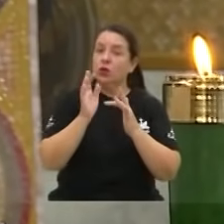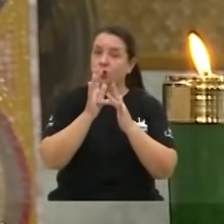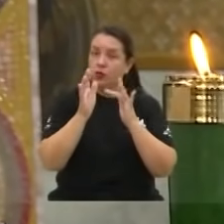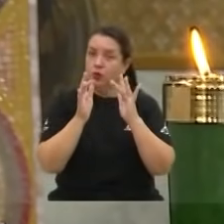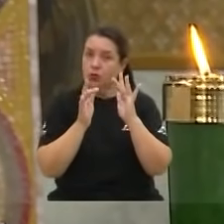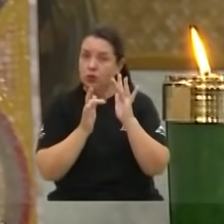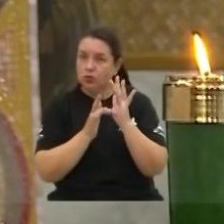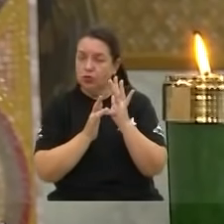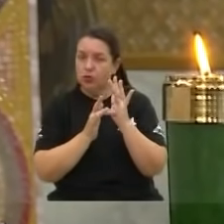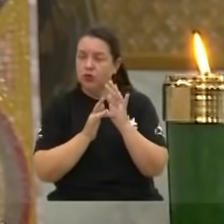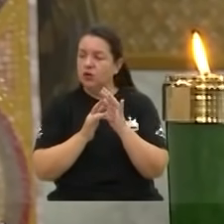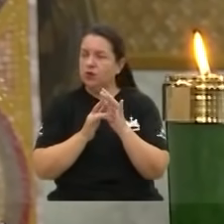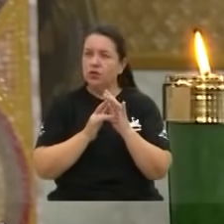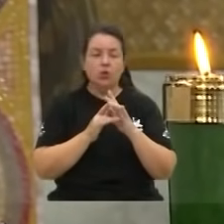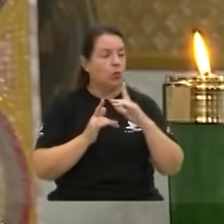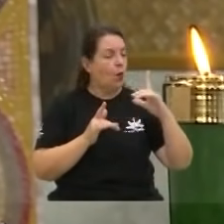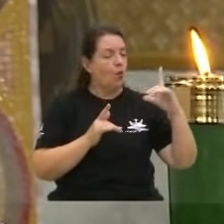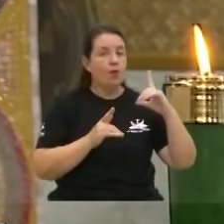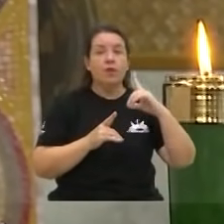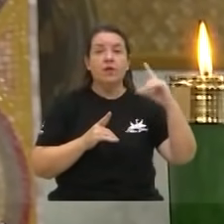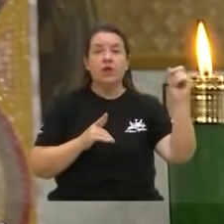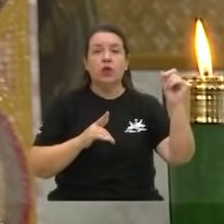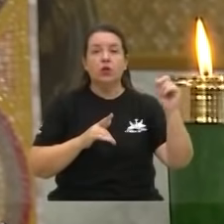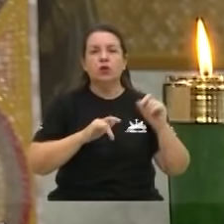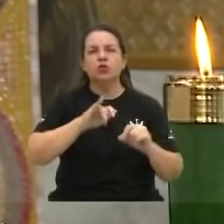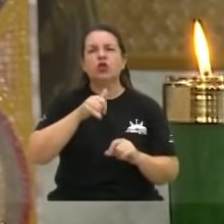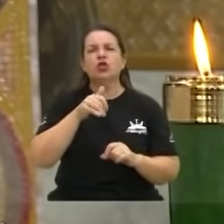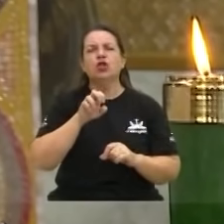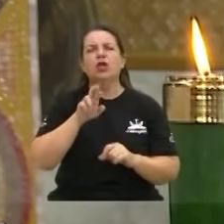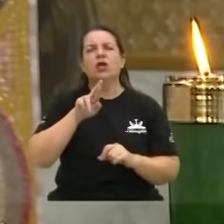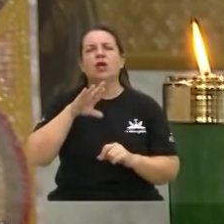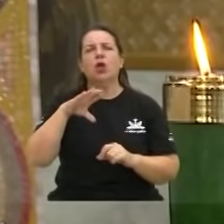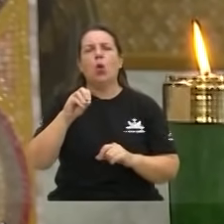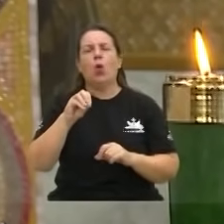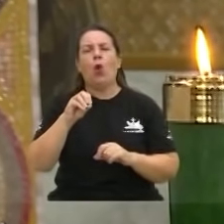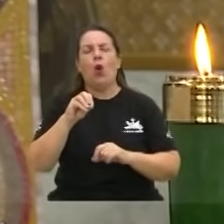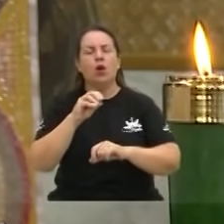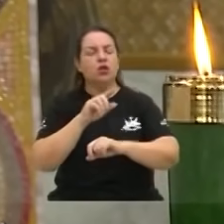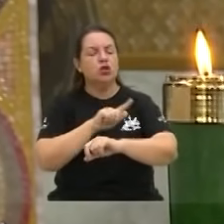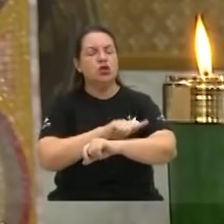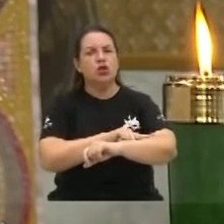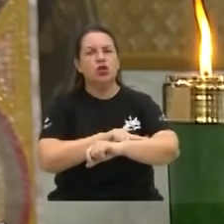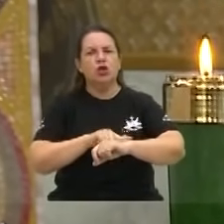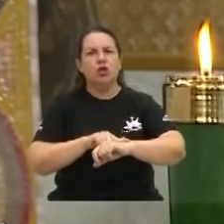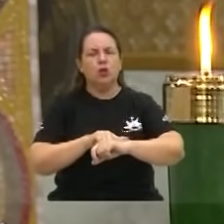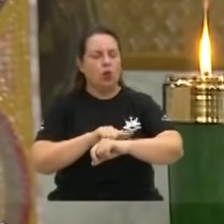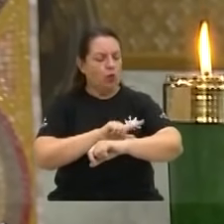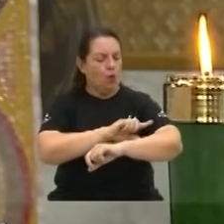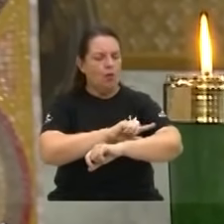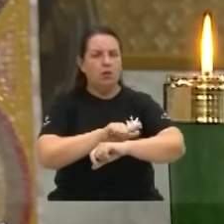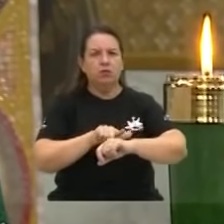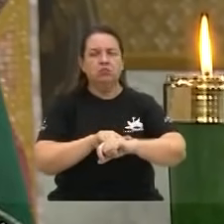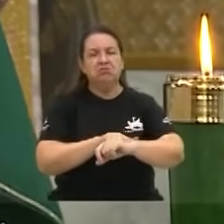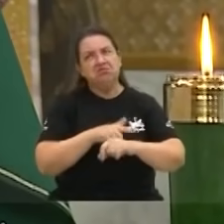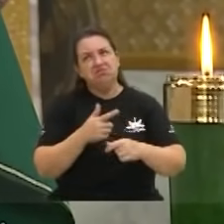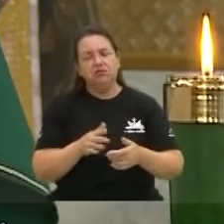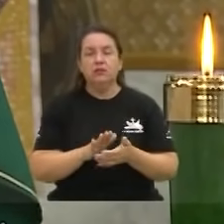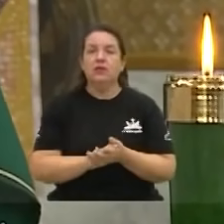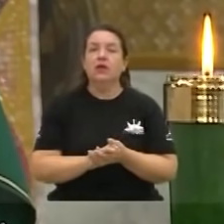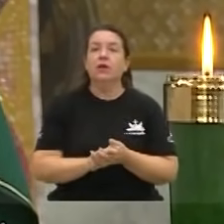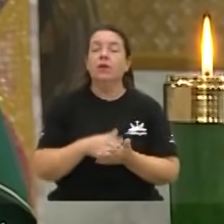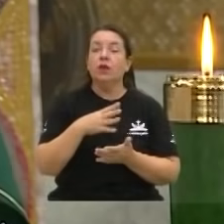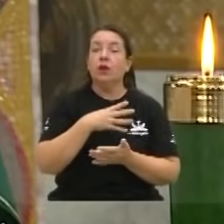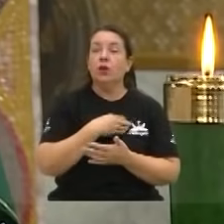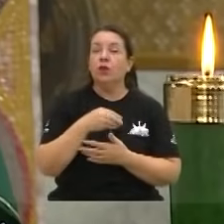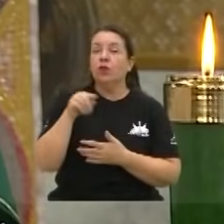Jesus saiu de Jericó, junto com seus discípulos e uma grande multidão. O filho de